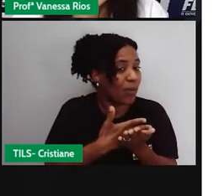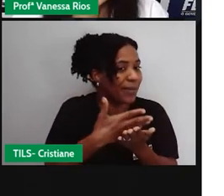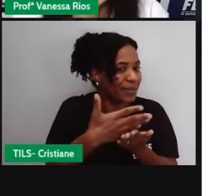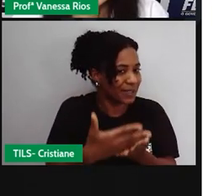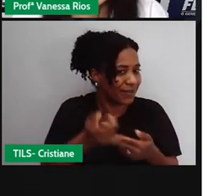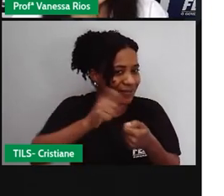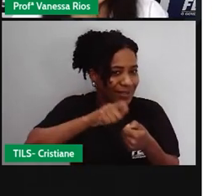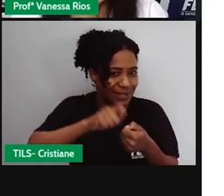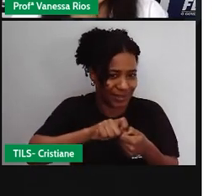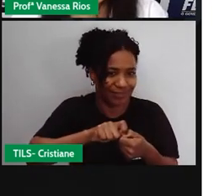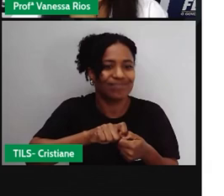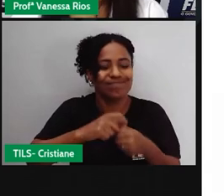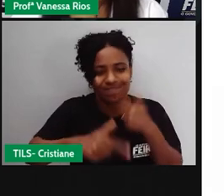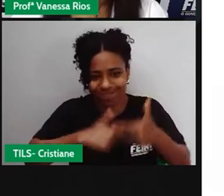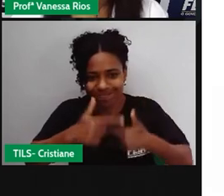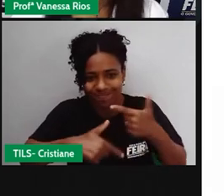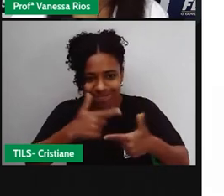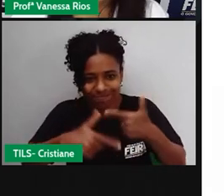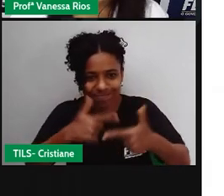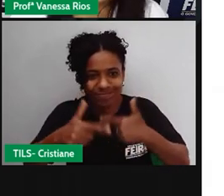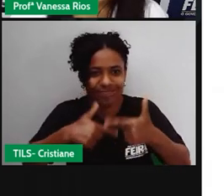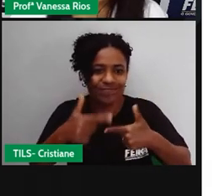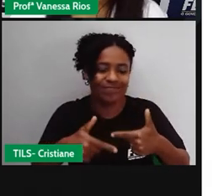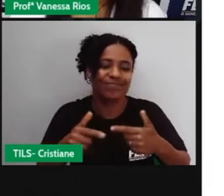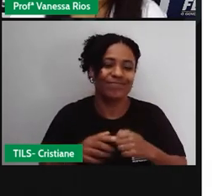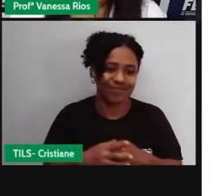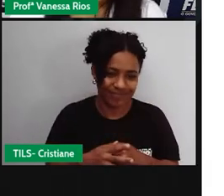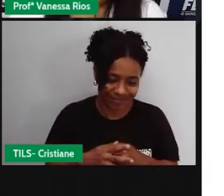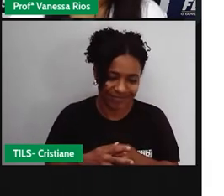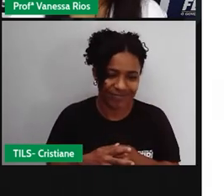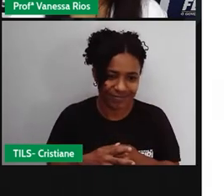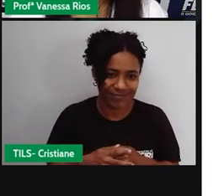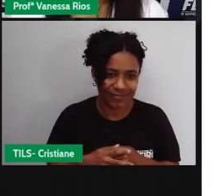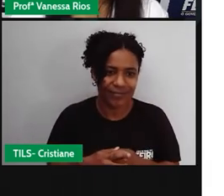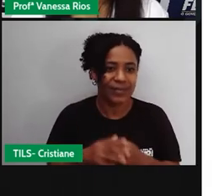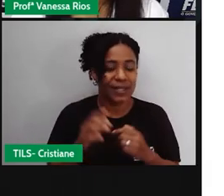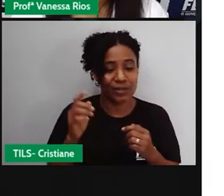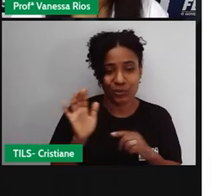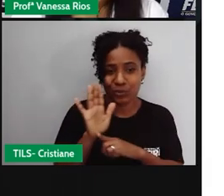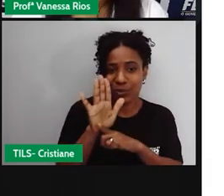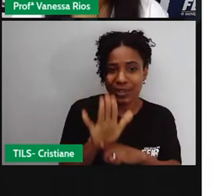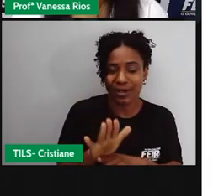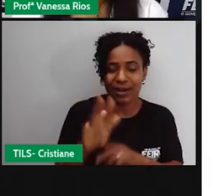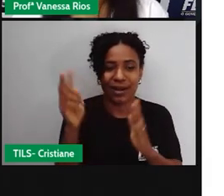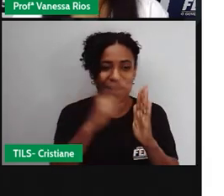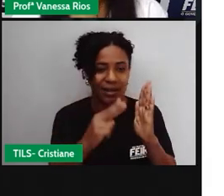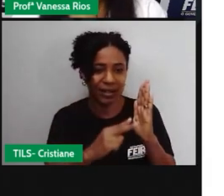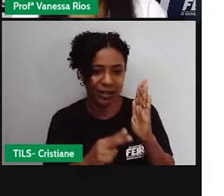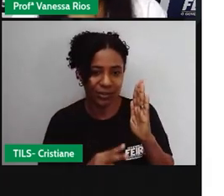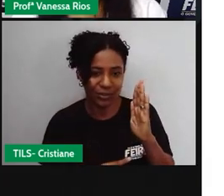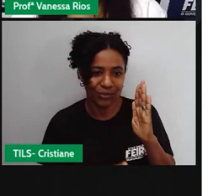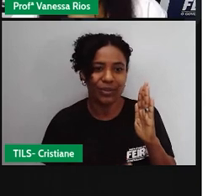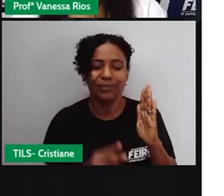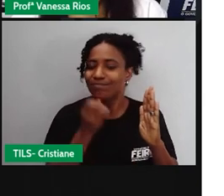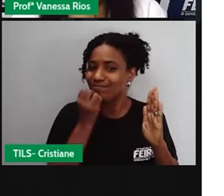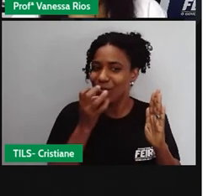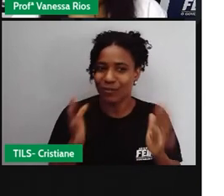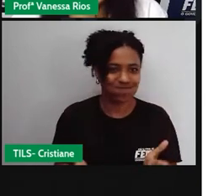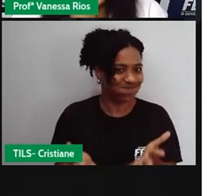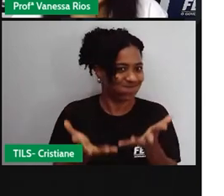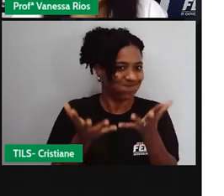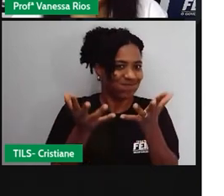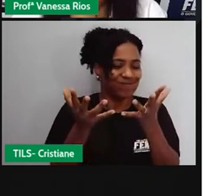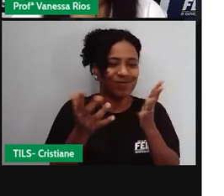produzir, e promover através disso, né, o crescimento da leitura, o crescimento como escritor também, que é algo